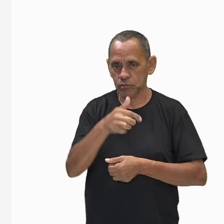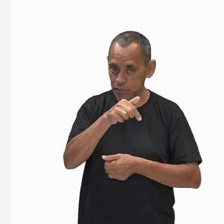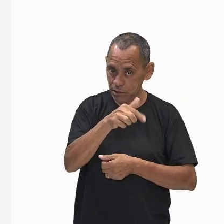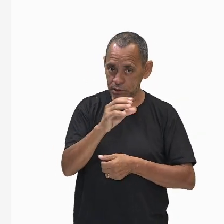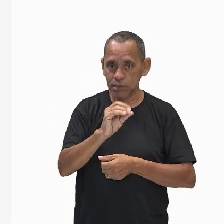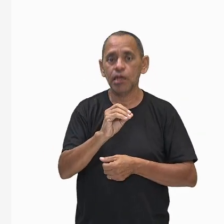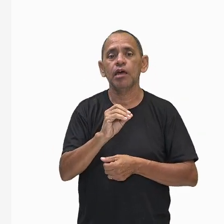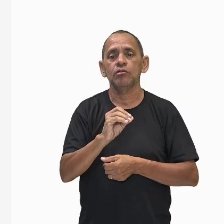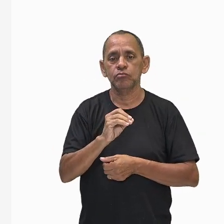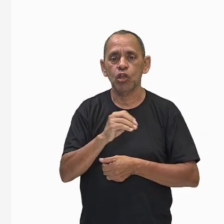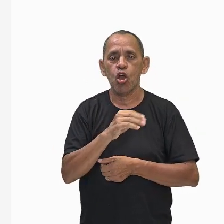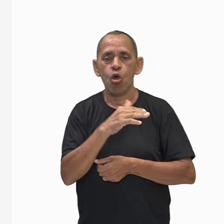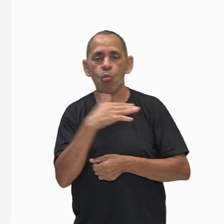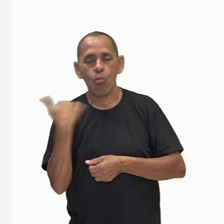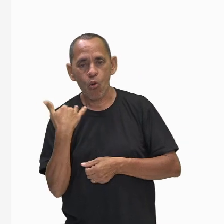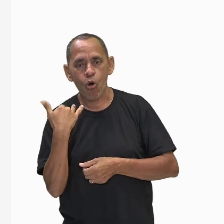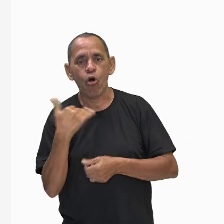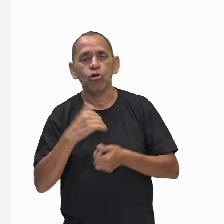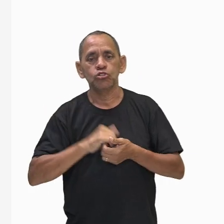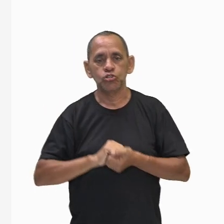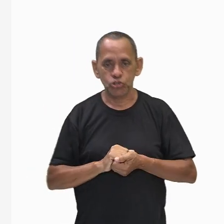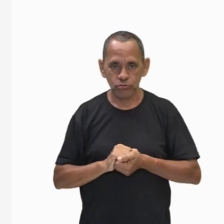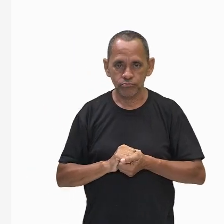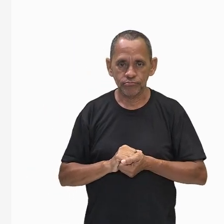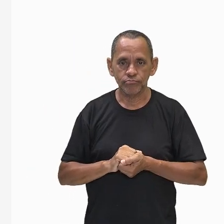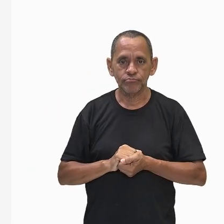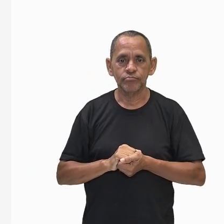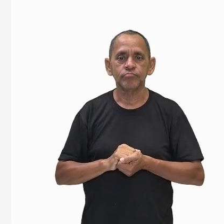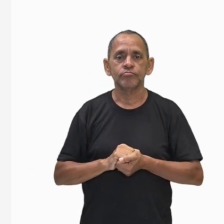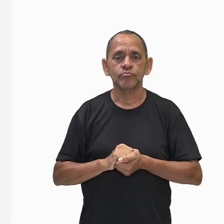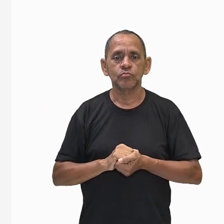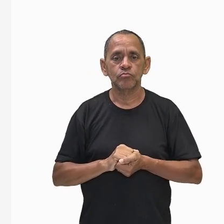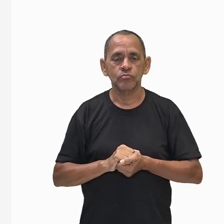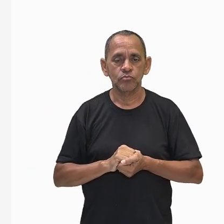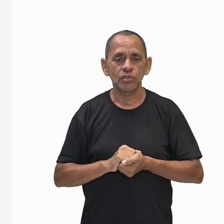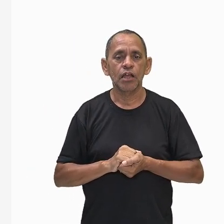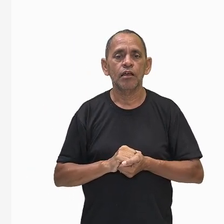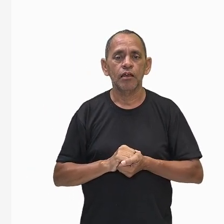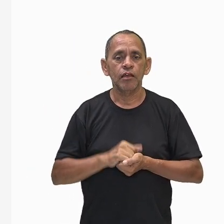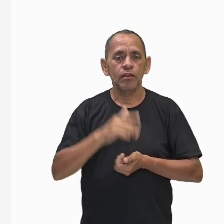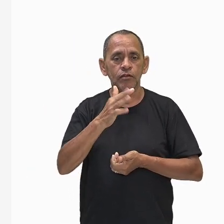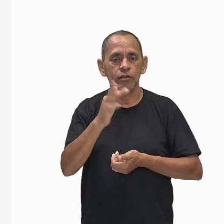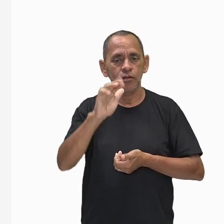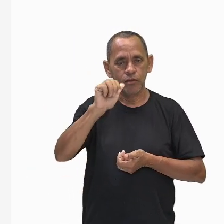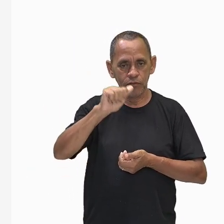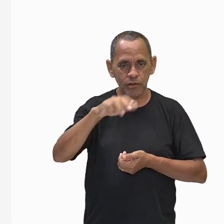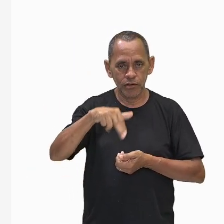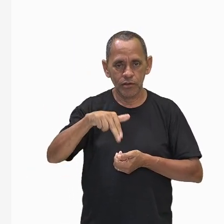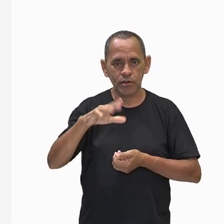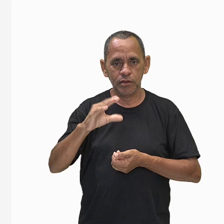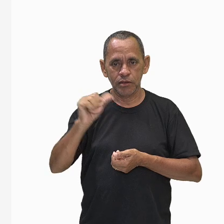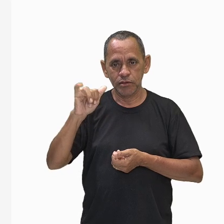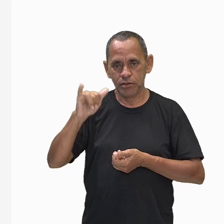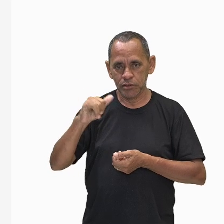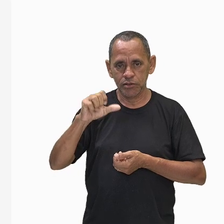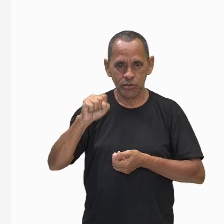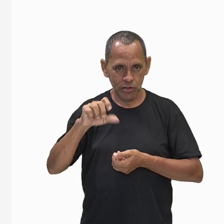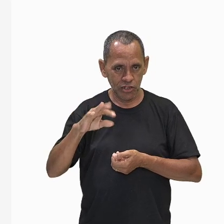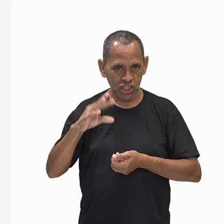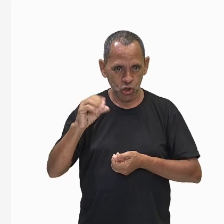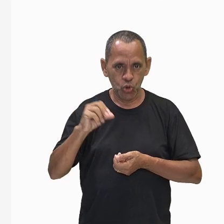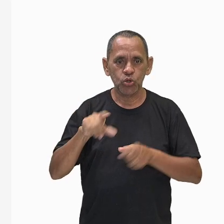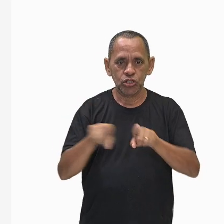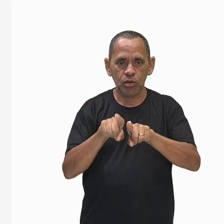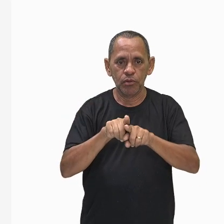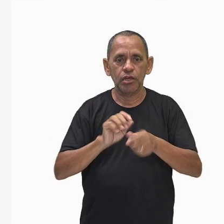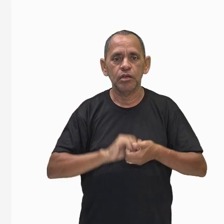1870, com a morte de Francisco Solano Lopes em Cerro Corá. Tá, gente? Vamos entender um pouquinho as causas dessa guerra.